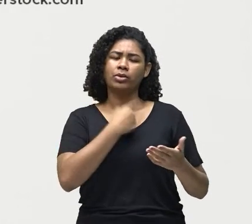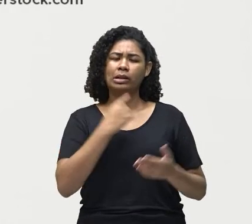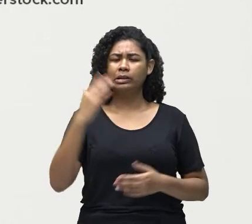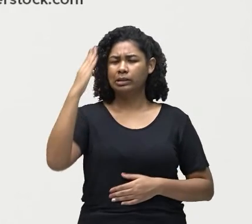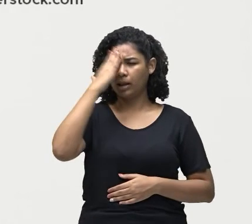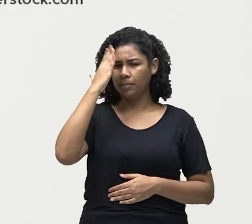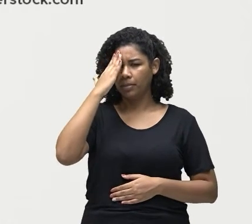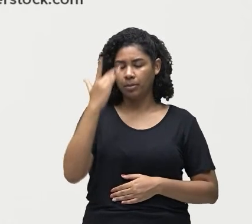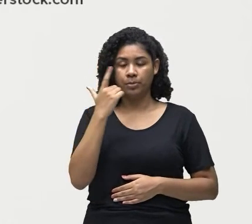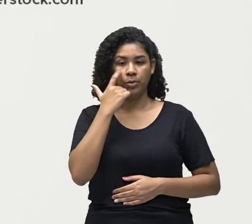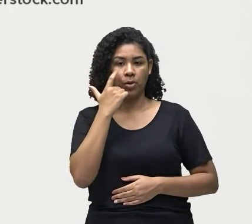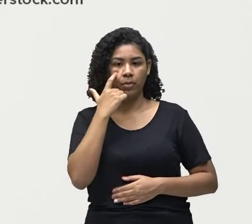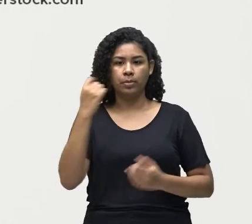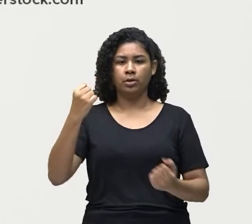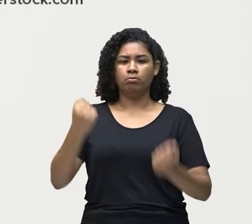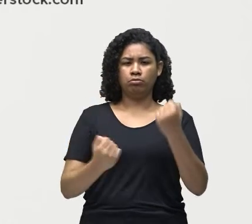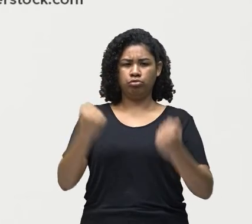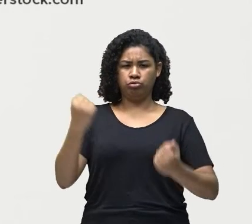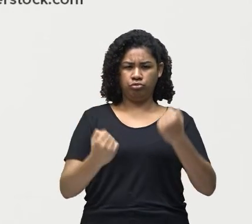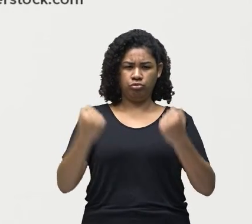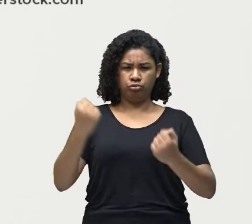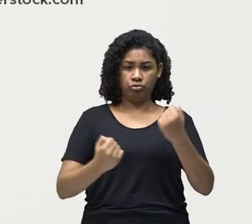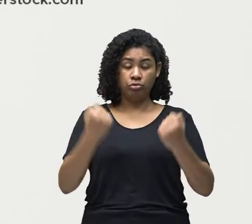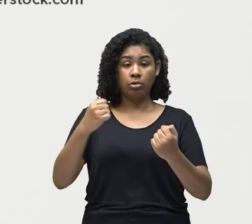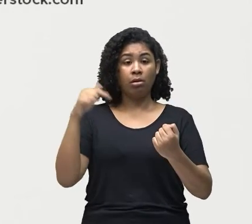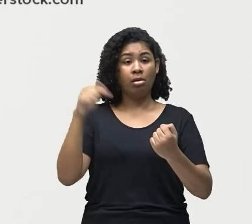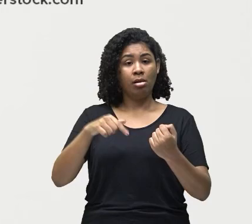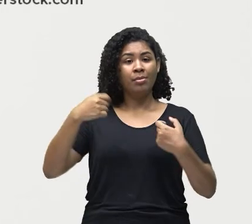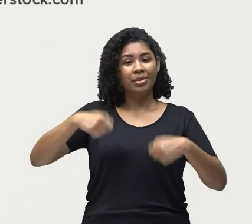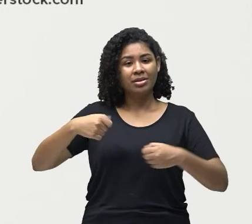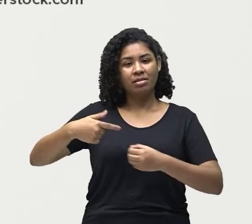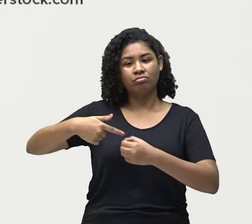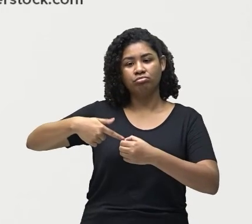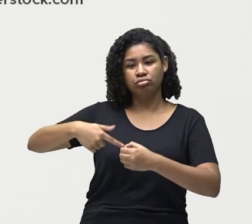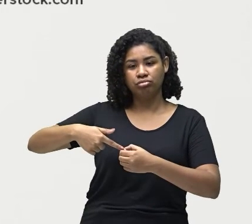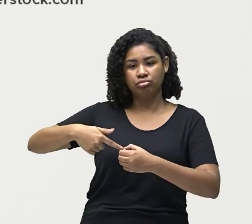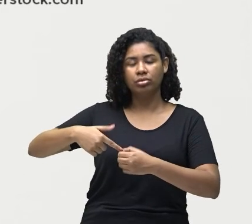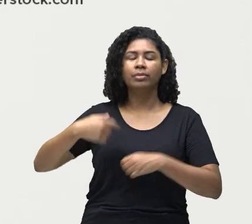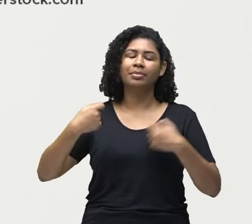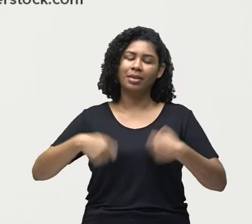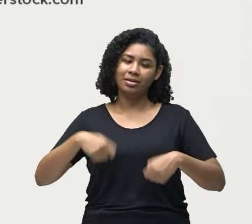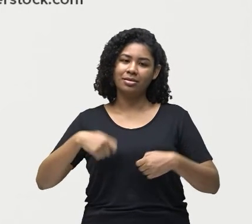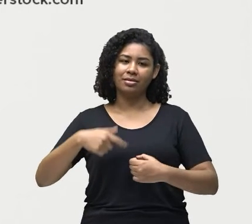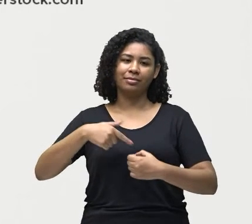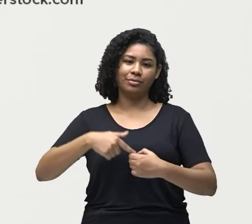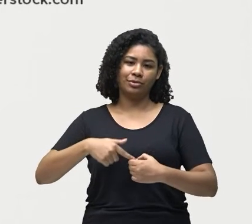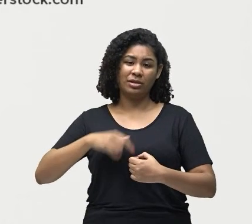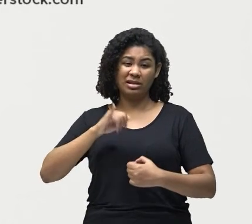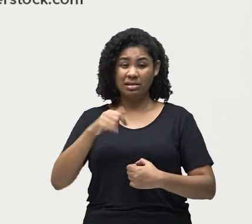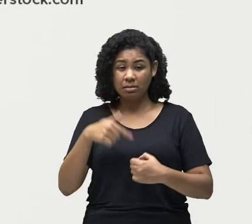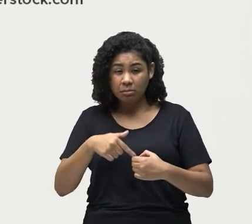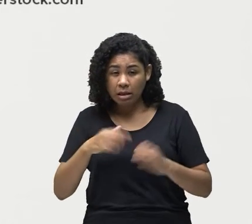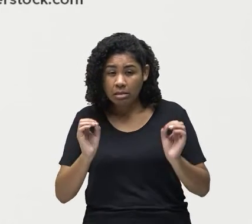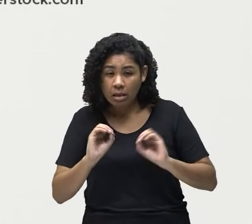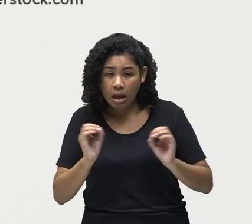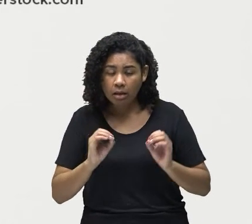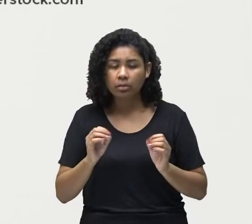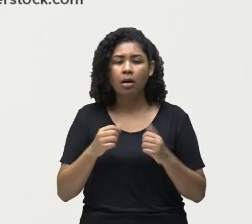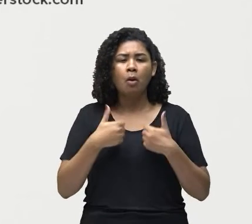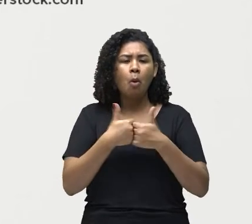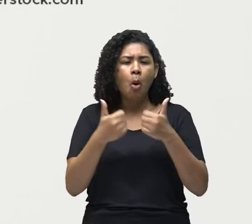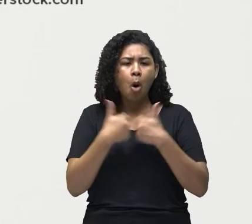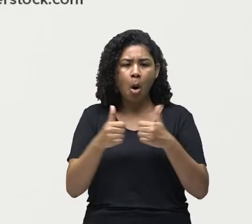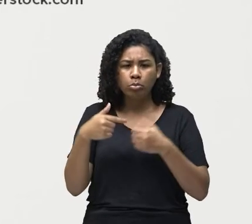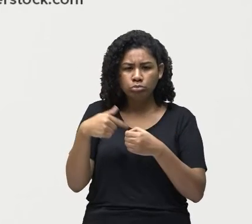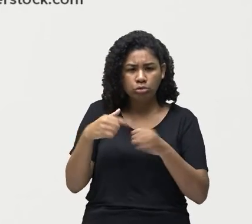carro funcione, é necessário que ele tenha combustível. Né? Um carro sem gasolina não vai funcionar, um ônibus sem diesel não vai